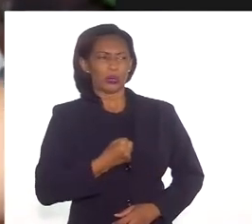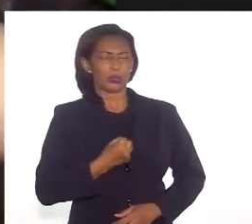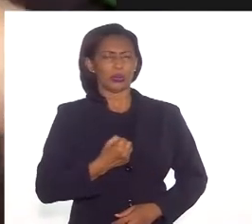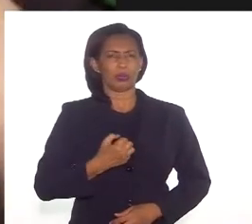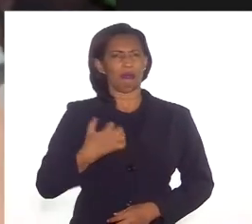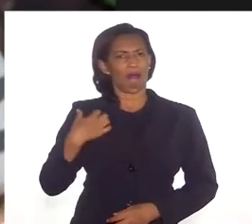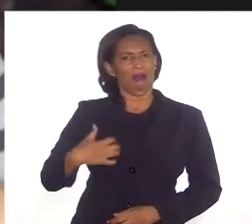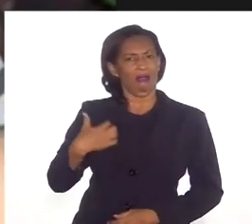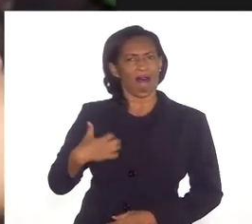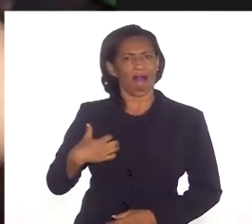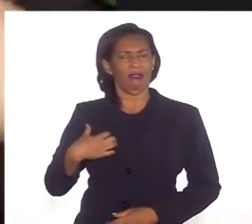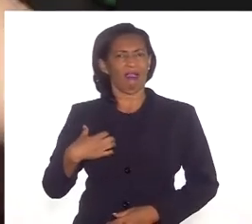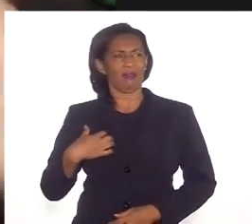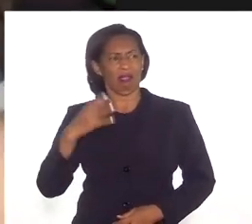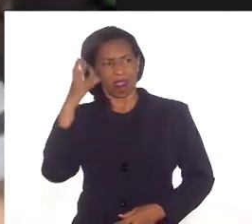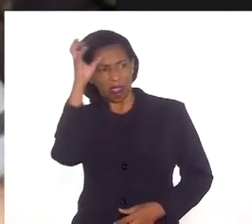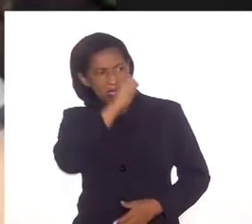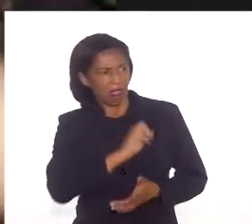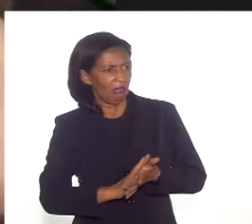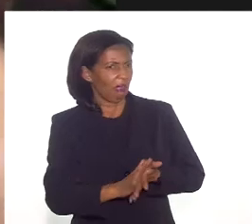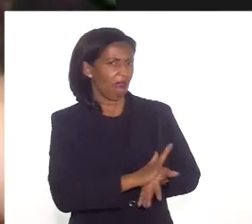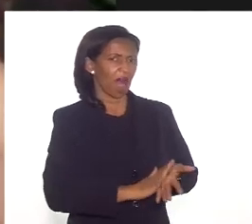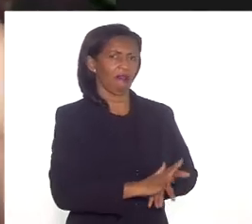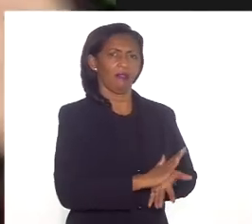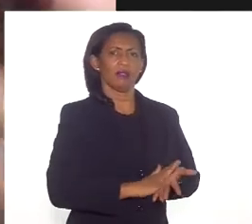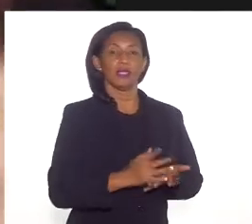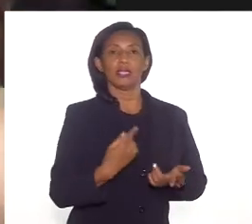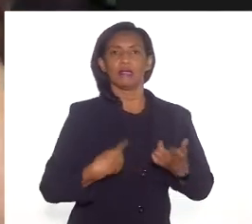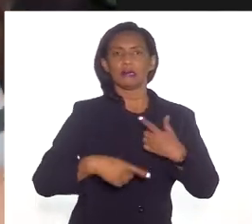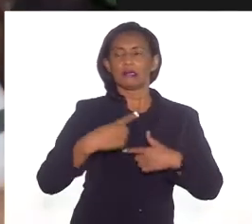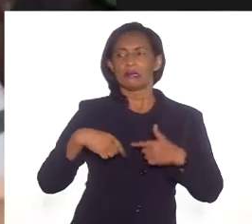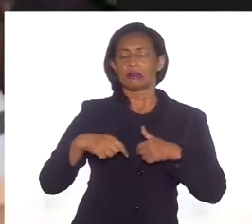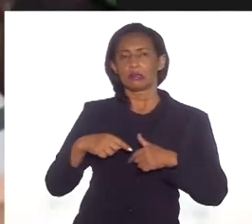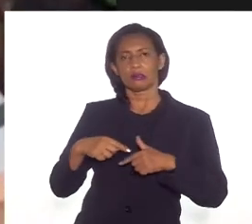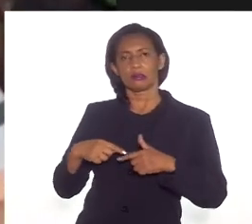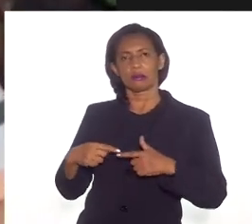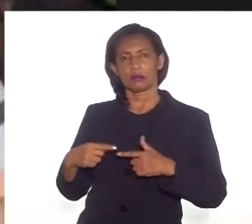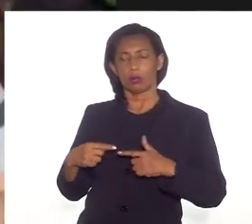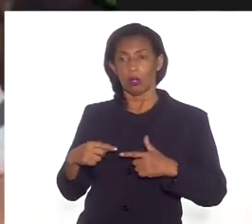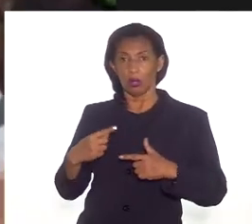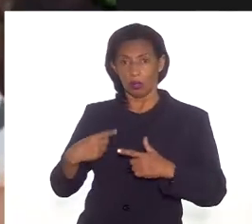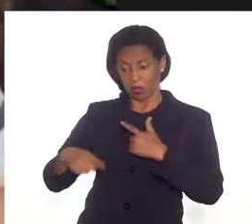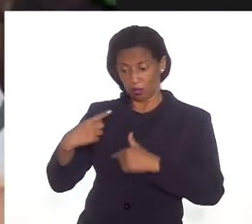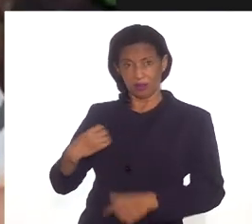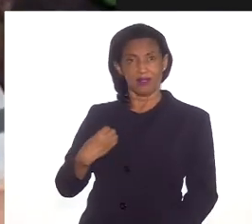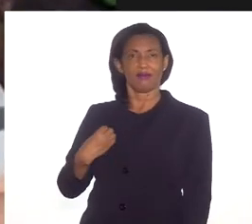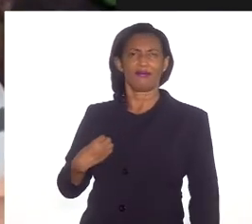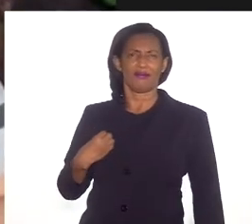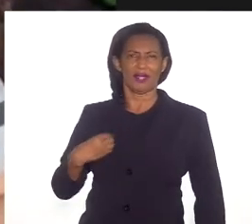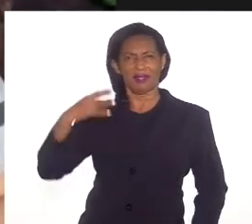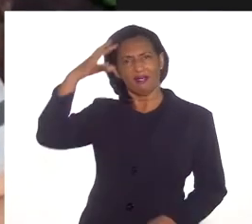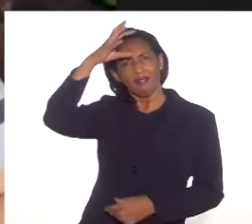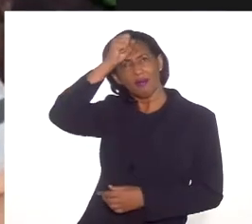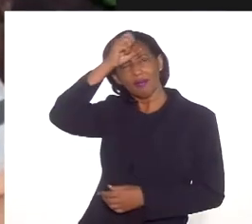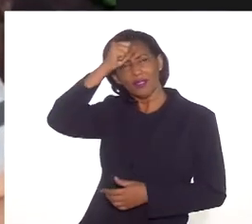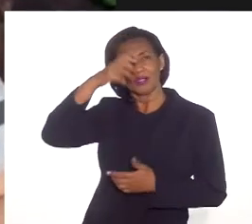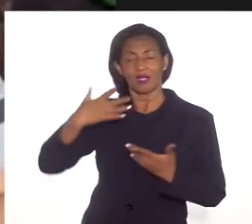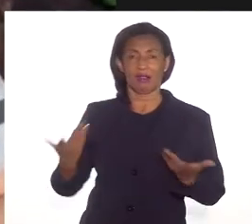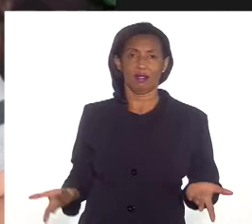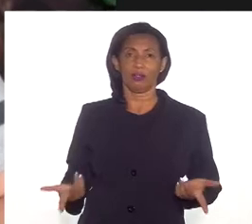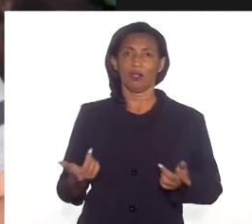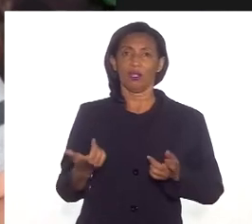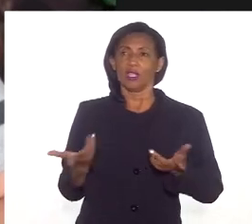ódio, incompreensões, né? E que isso acabava repercutindo no nosso aprendizado,